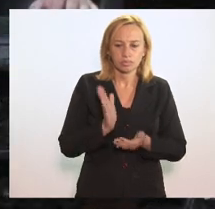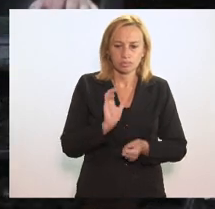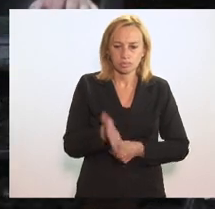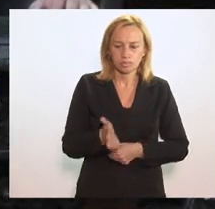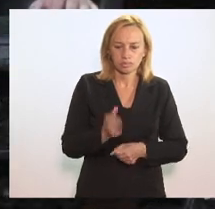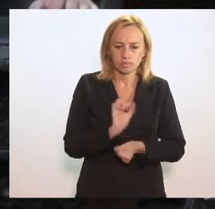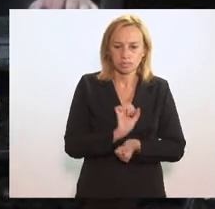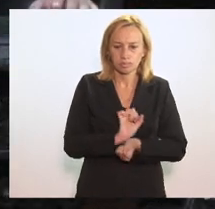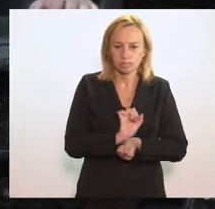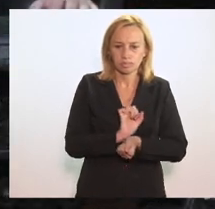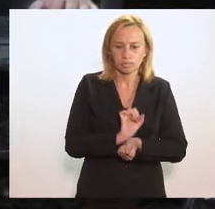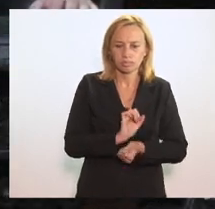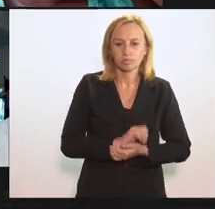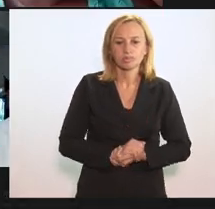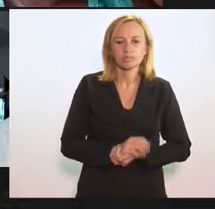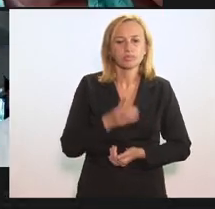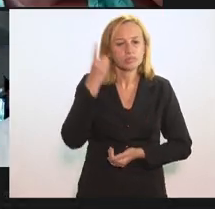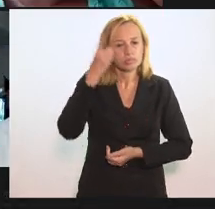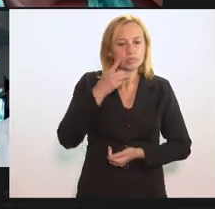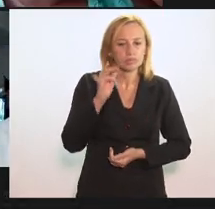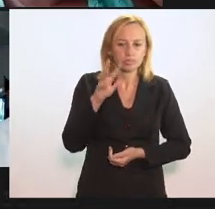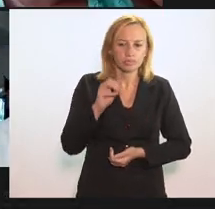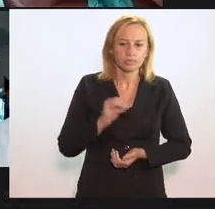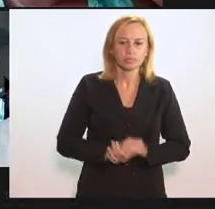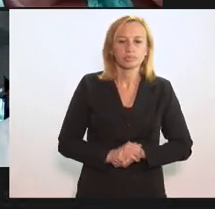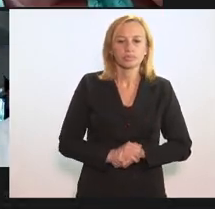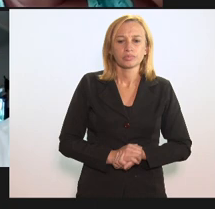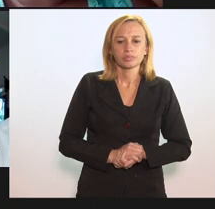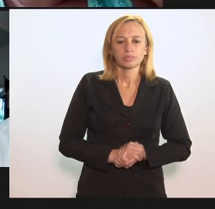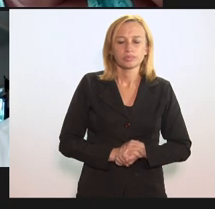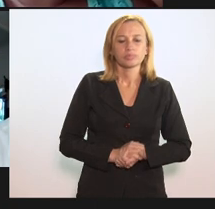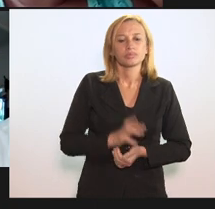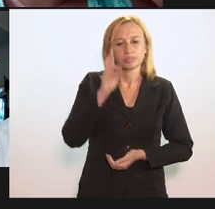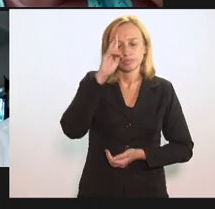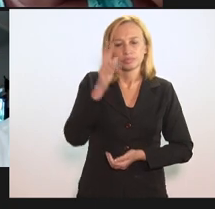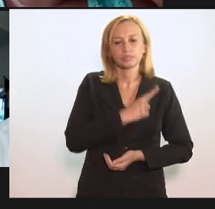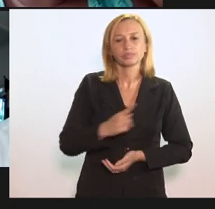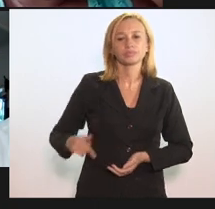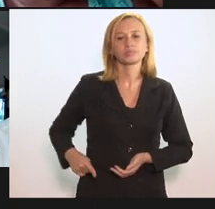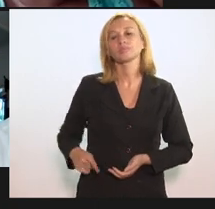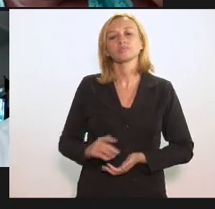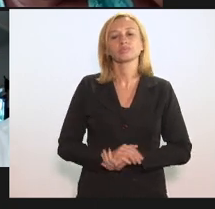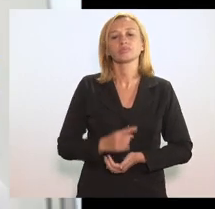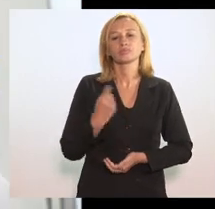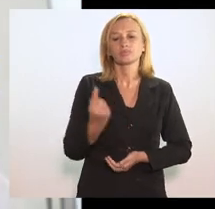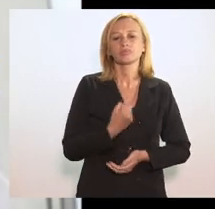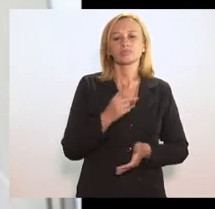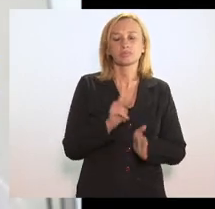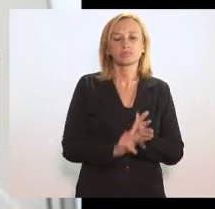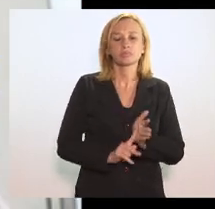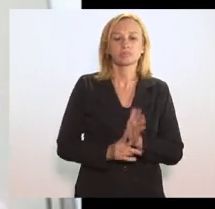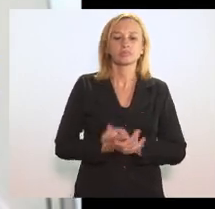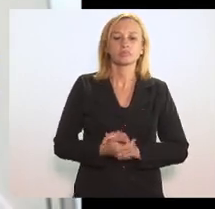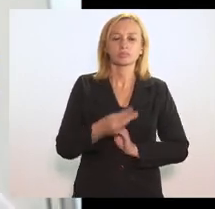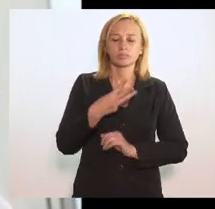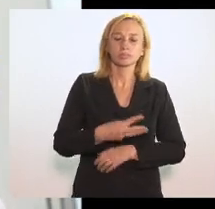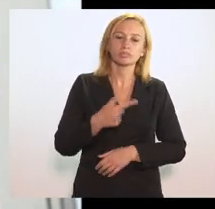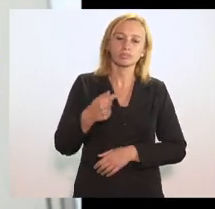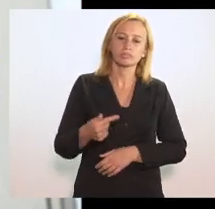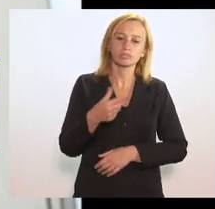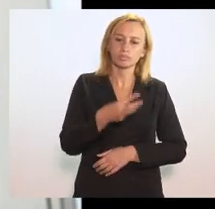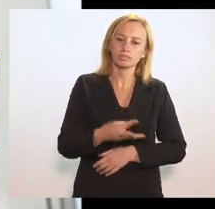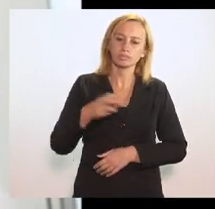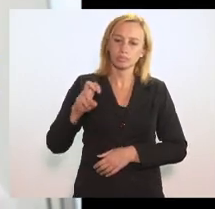deputado Samuel. Deputado Flávio Serafini. Obrigado. Senhor presidente, esse nosso projeto